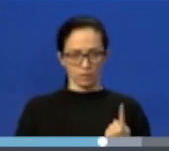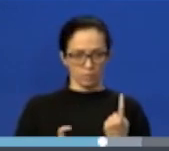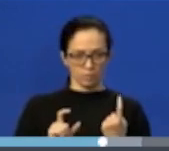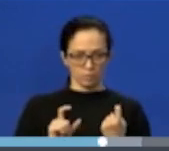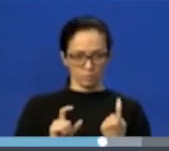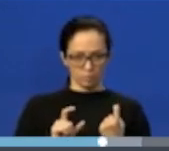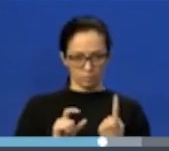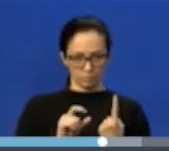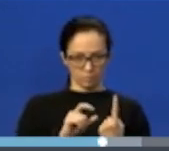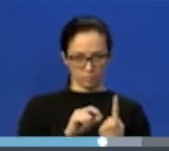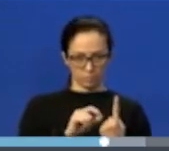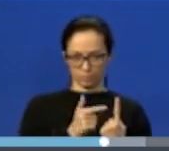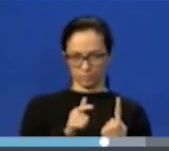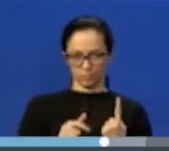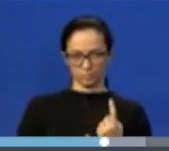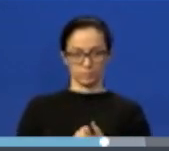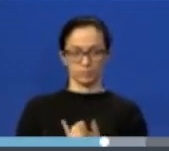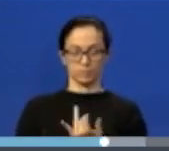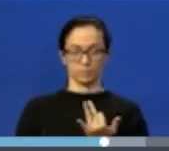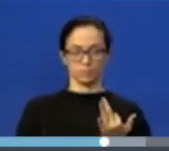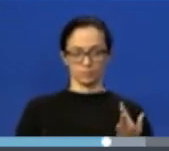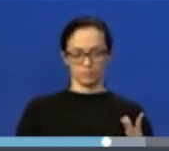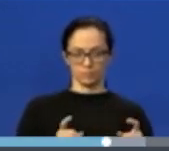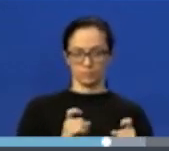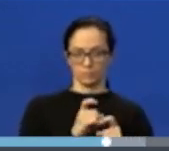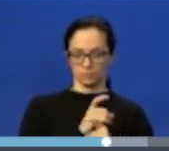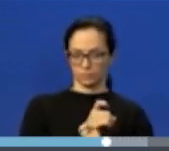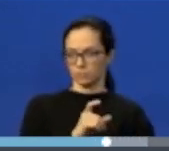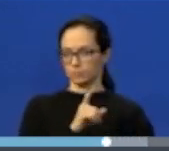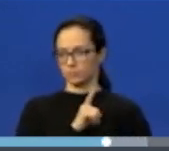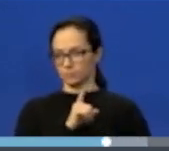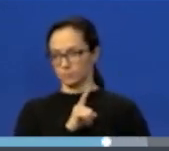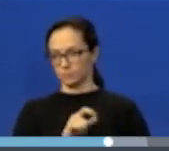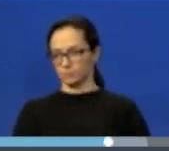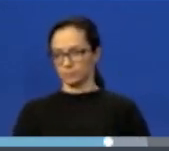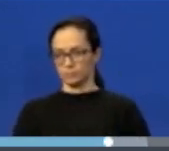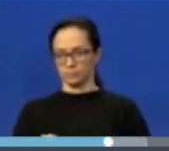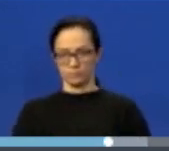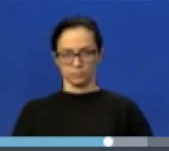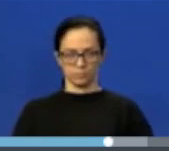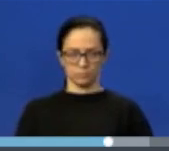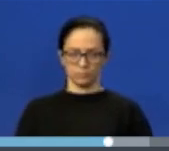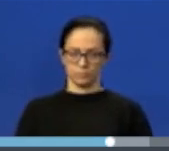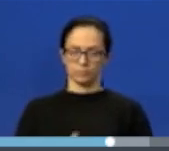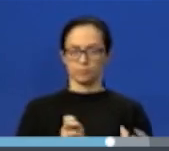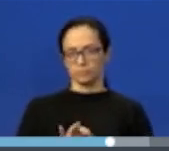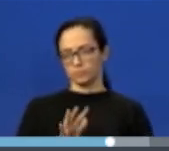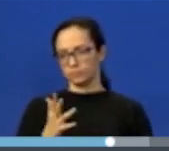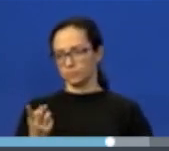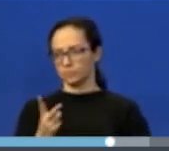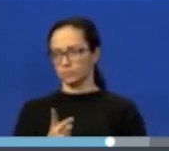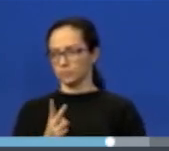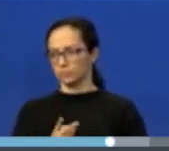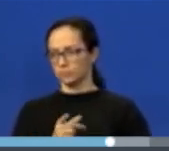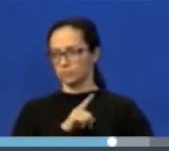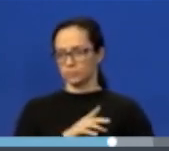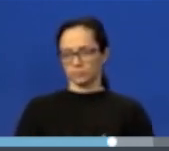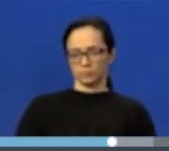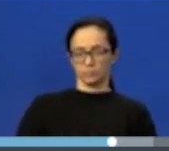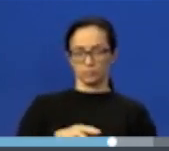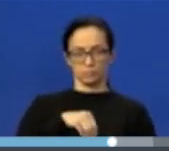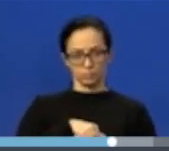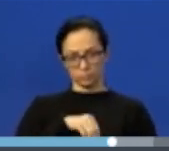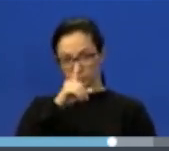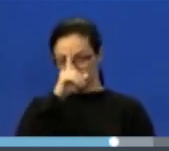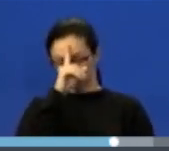bactéria, mas um conjunto de bactérias, que seria uma colonização de bactérias. Isso é muito comum, às vezes, em ambiente